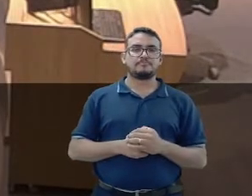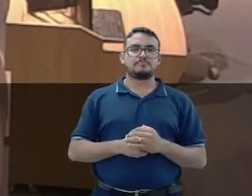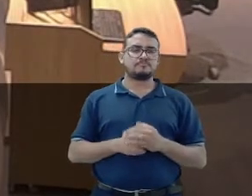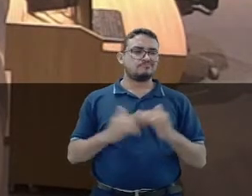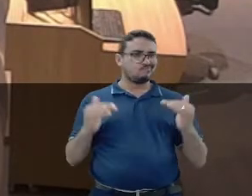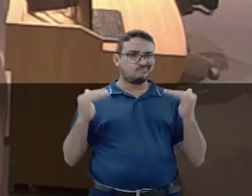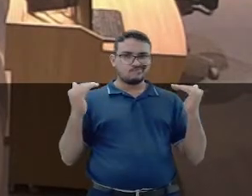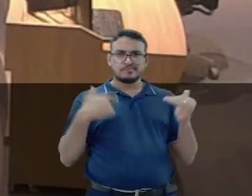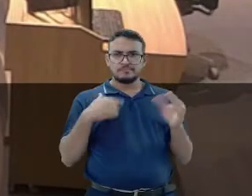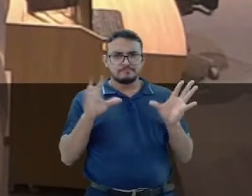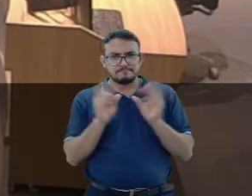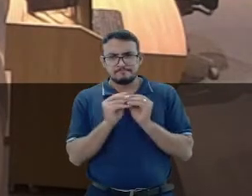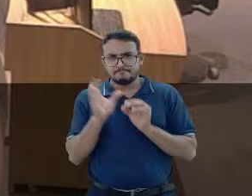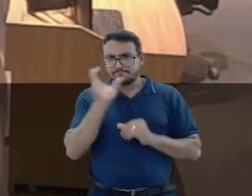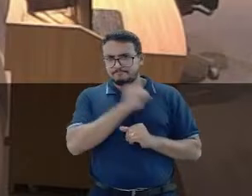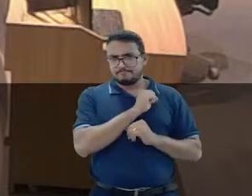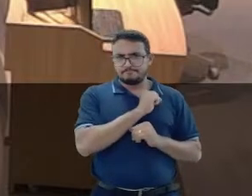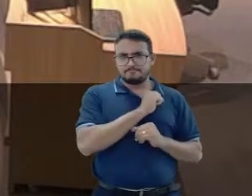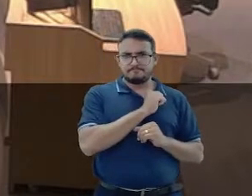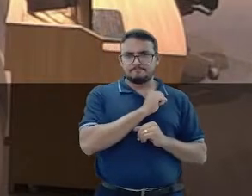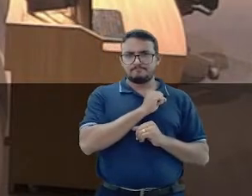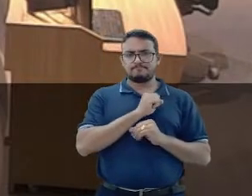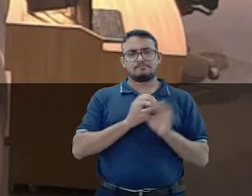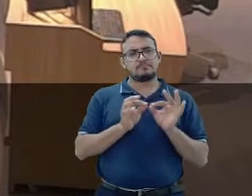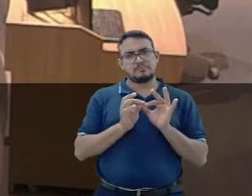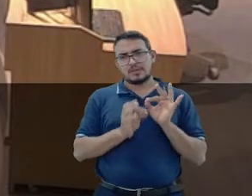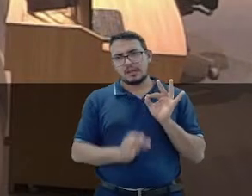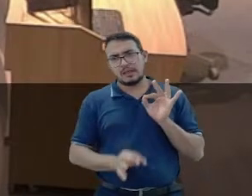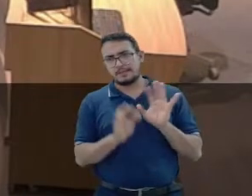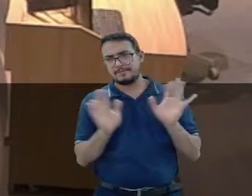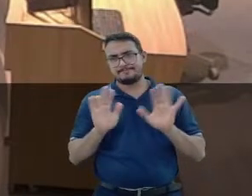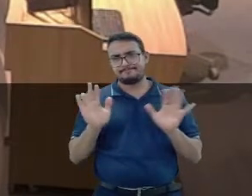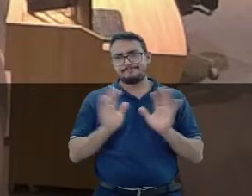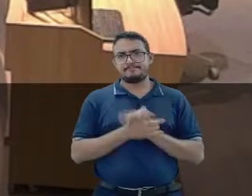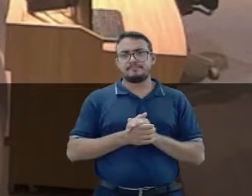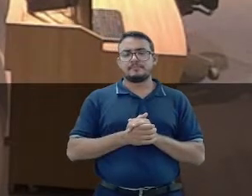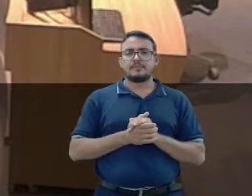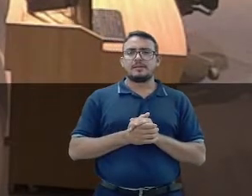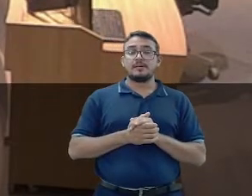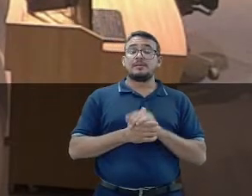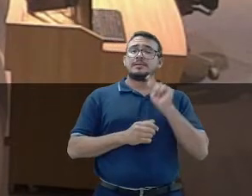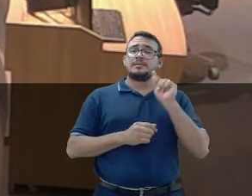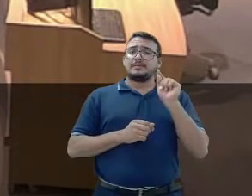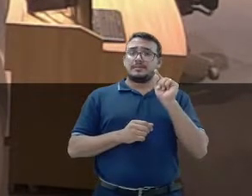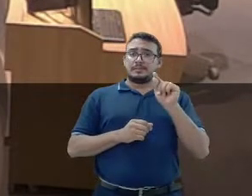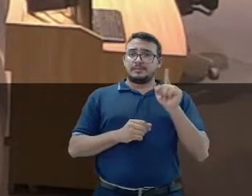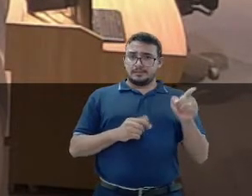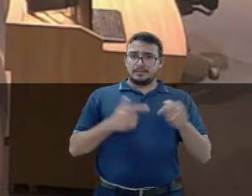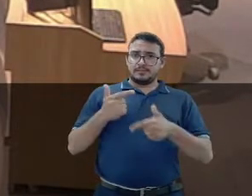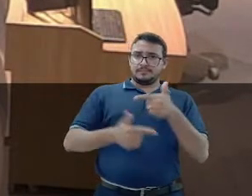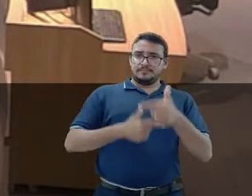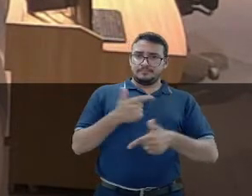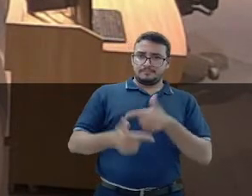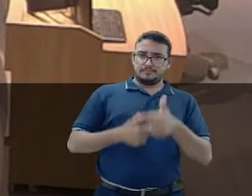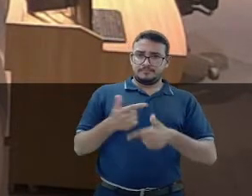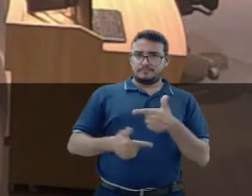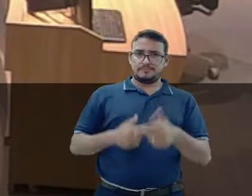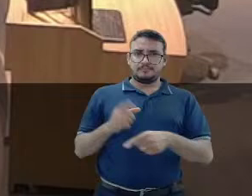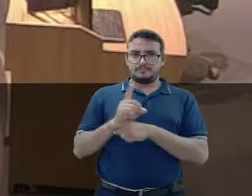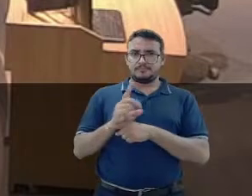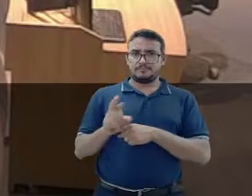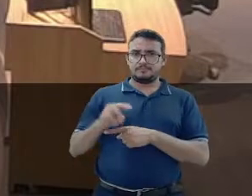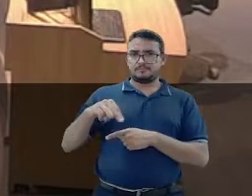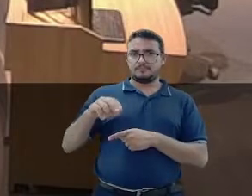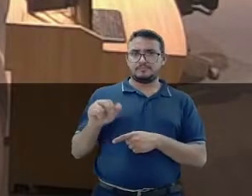tentar ser um pouco breve até, para não tomar muito tempo. Trata-se de um funcionário que trabalhava, como bem o Dr. Márcio leu o